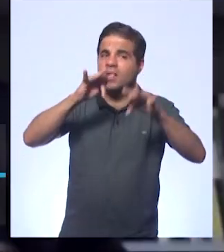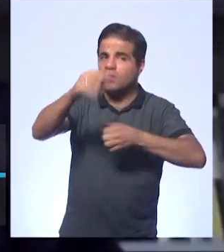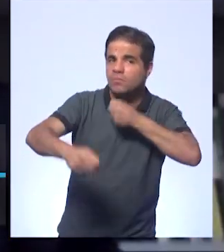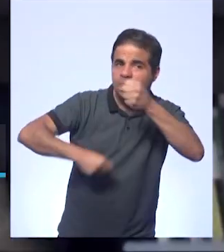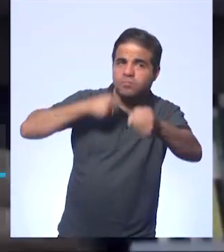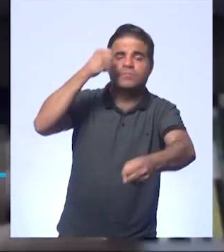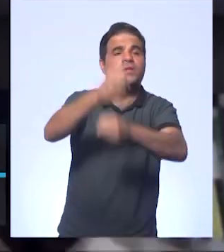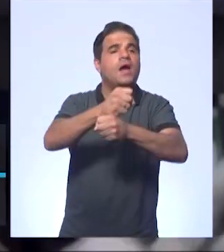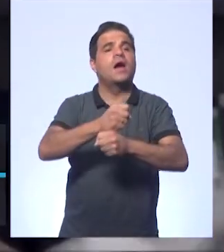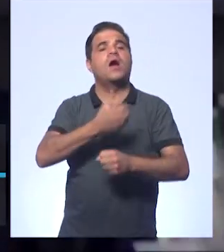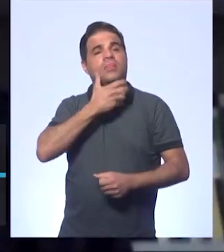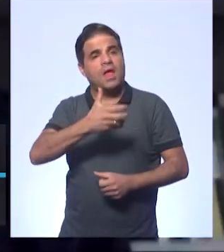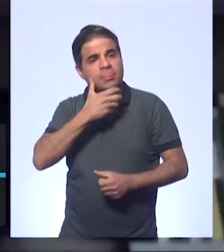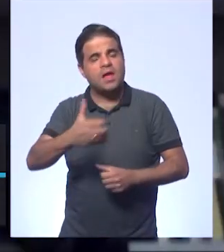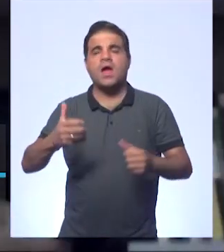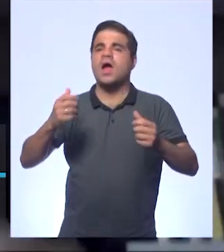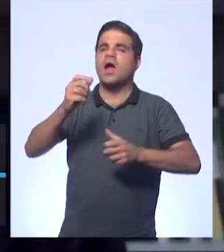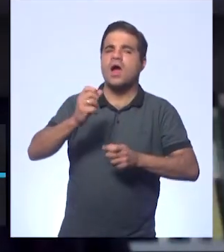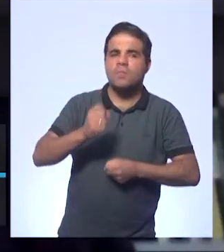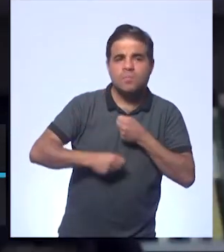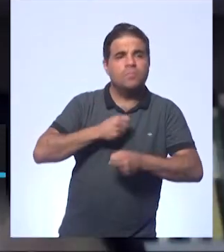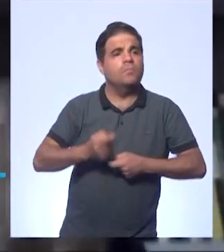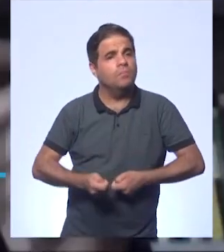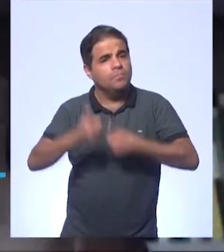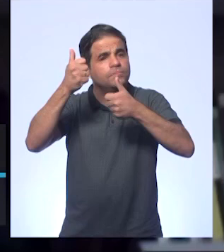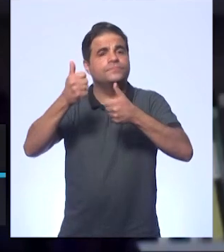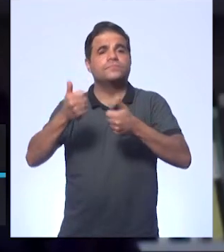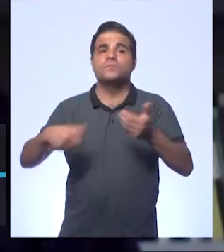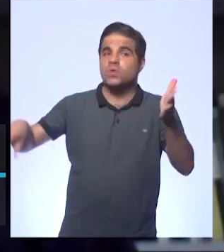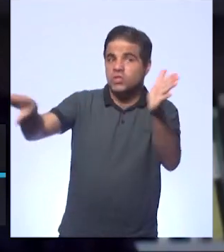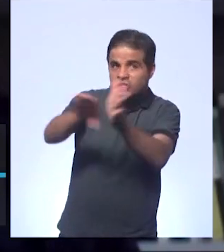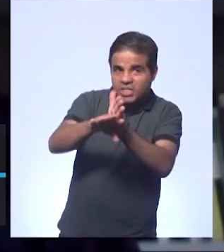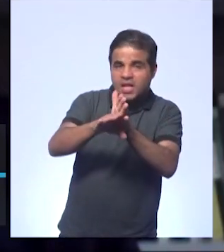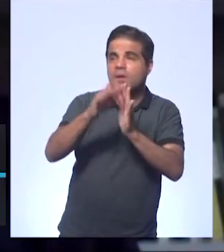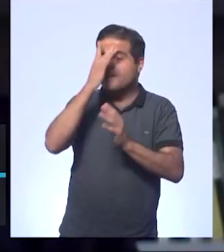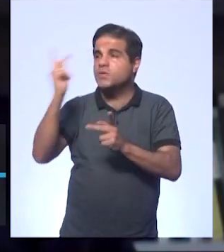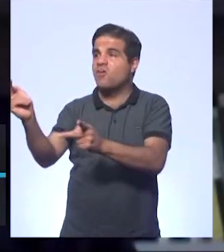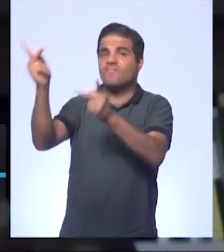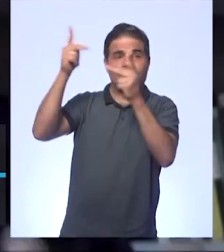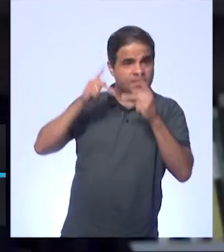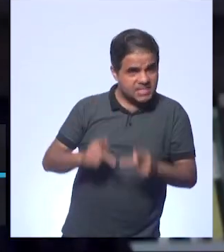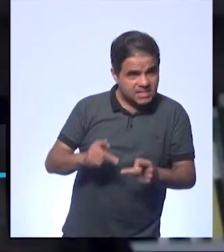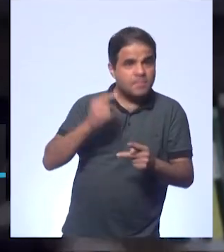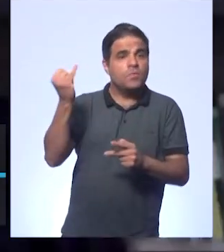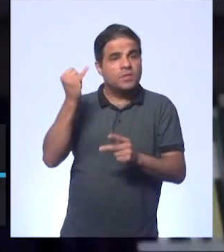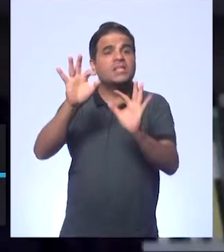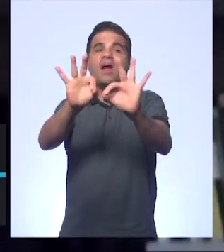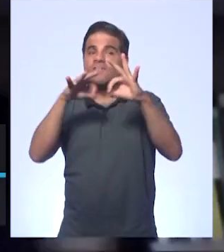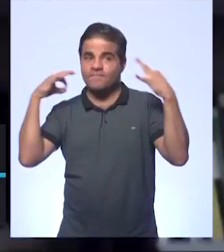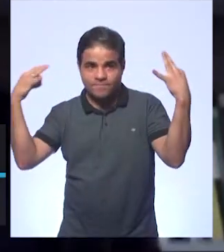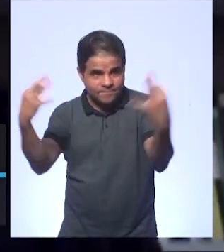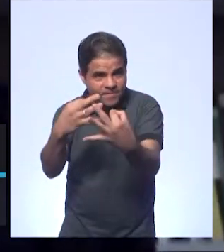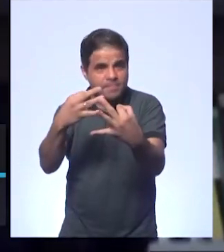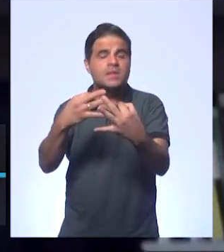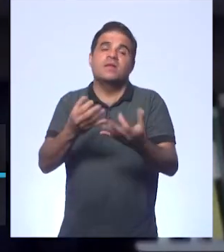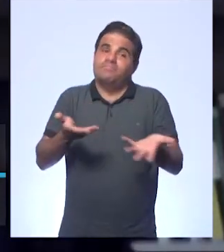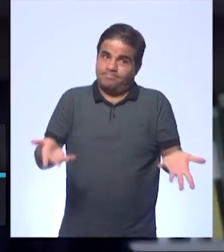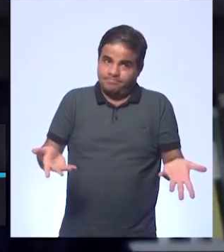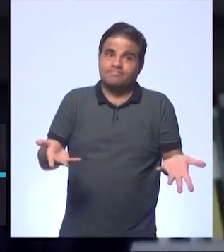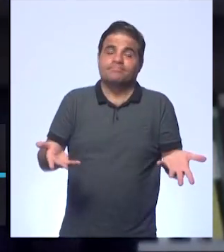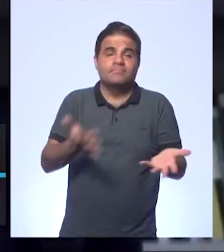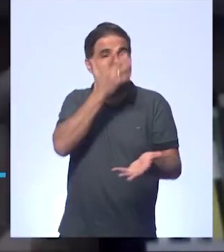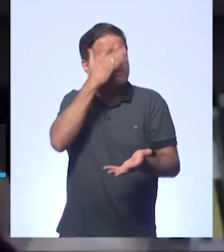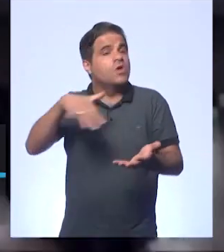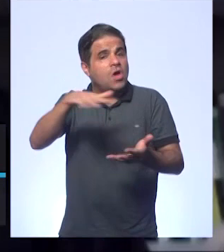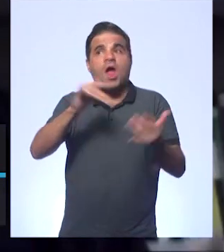ano, Natal, Réveillon, Natal, quando chega um visitante importante na família, quando alguém